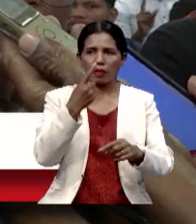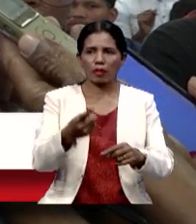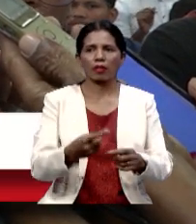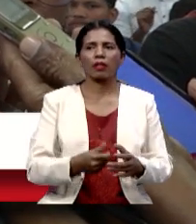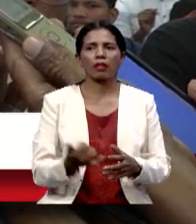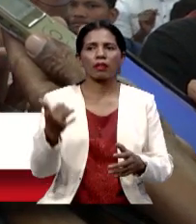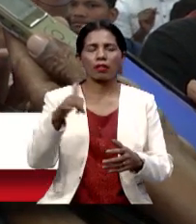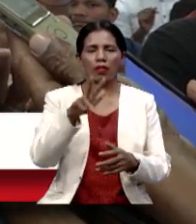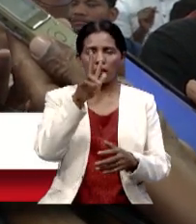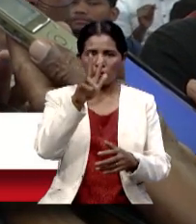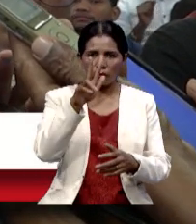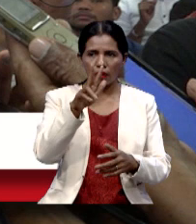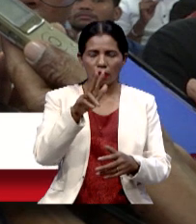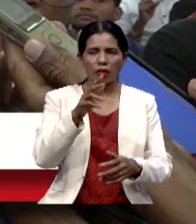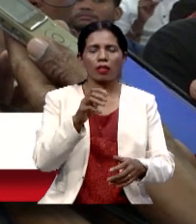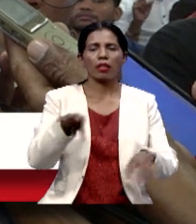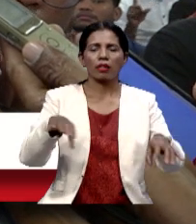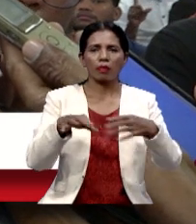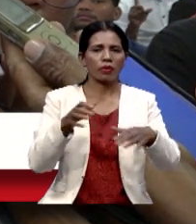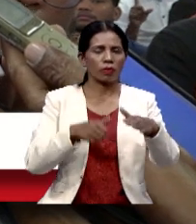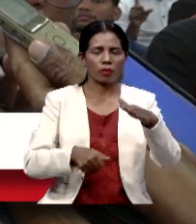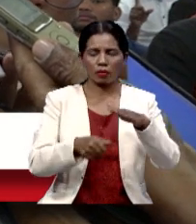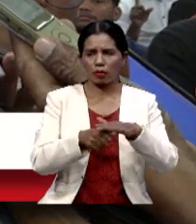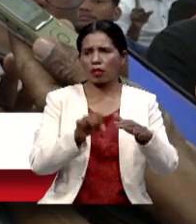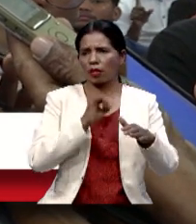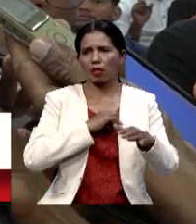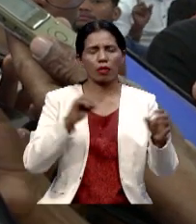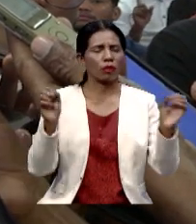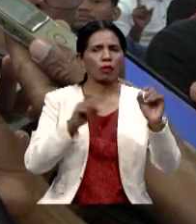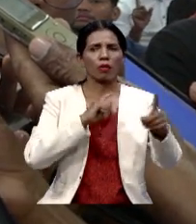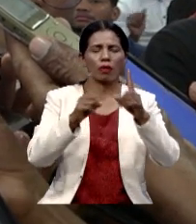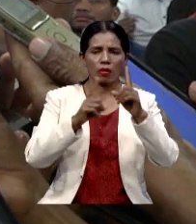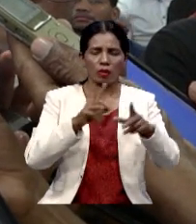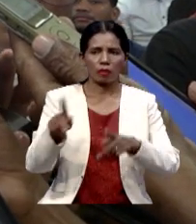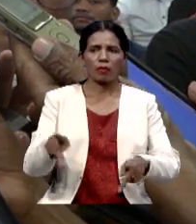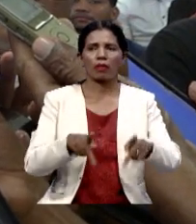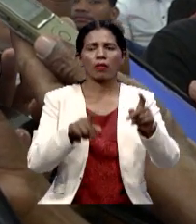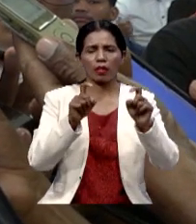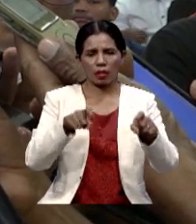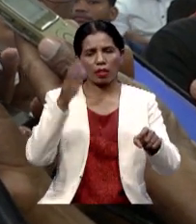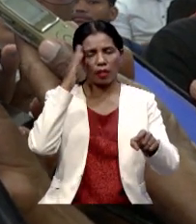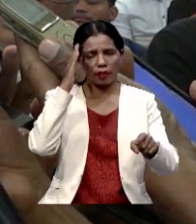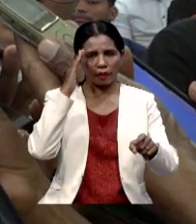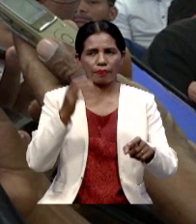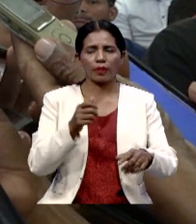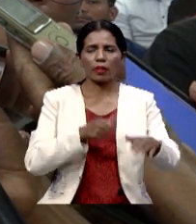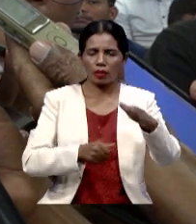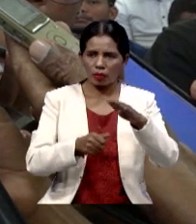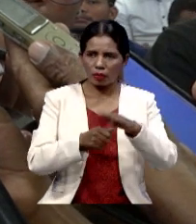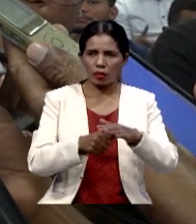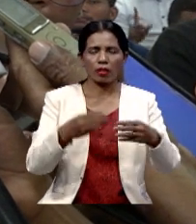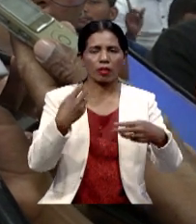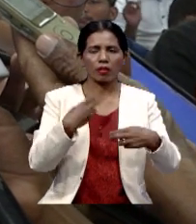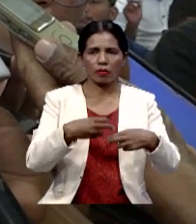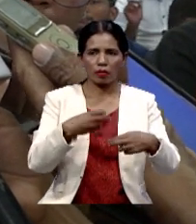Kata Sir na Entolo Nene, ilegal. Depois, Raul Lacoy, atu Kulia, público tem que atender, né? Ilegal, nini risco, uma